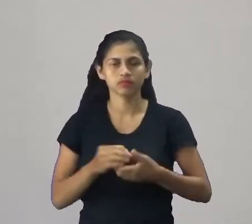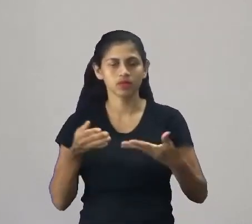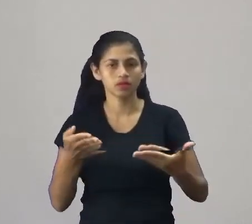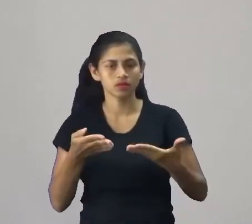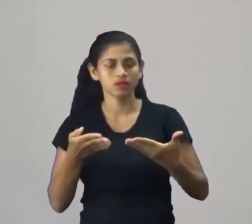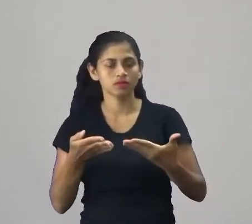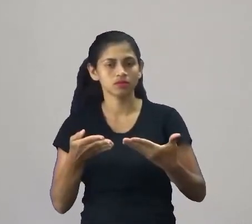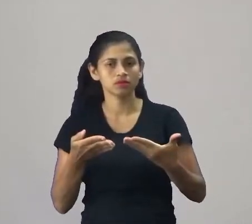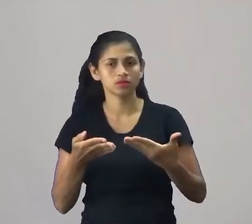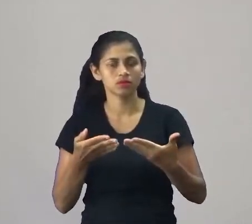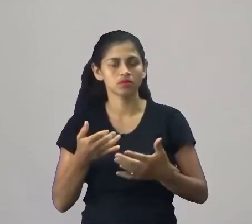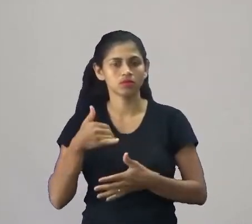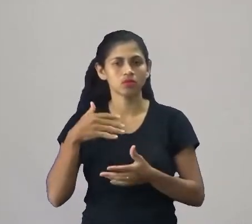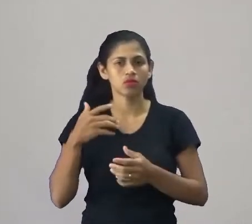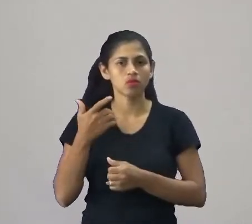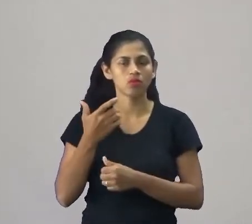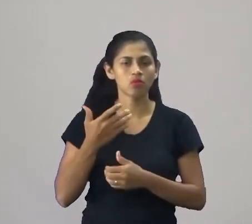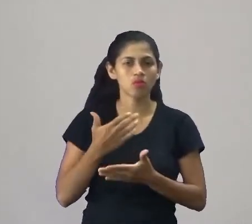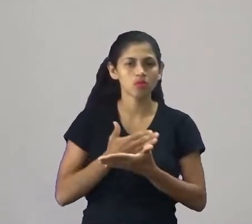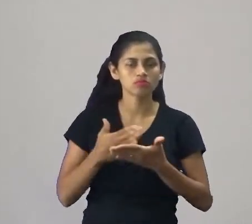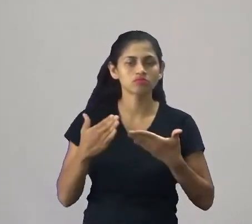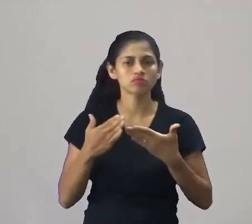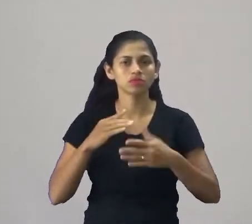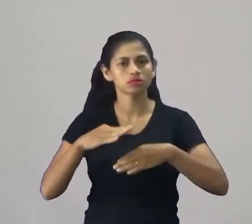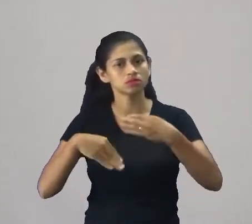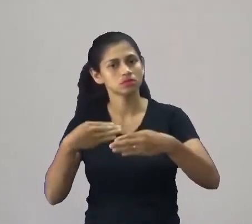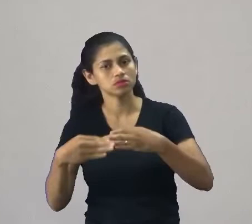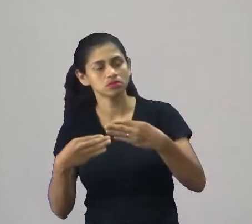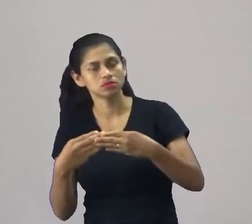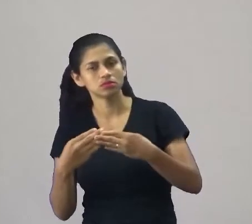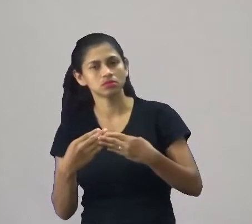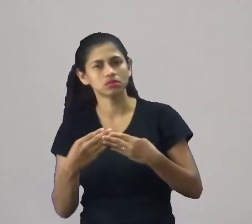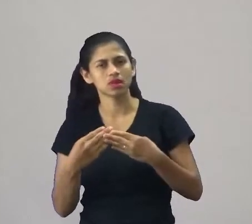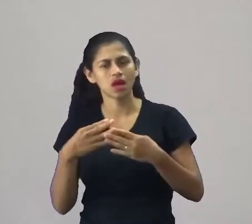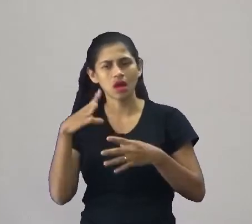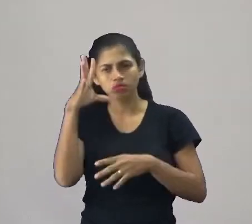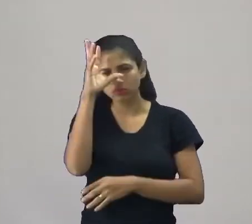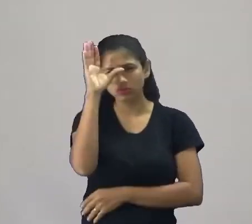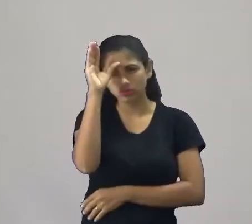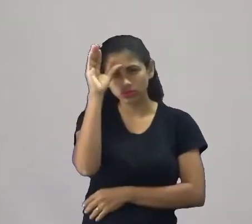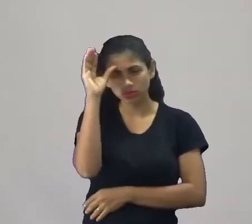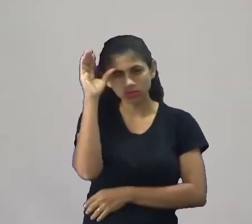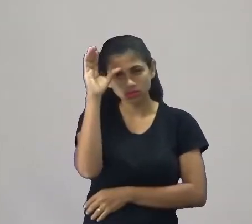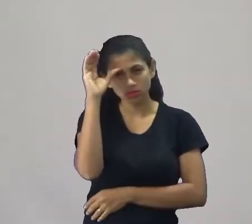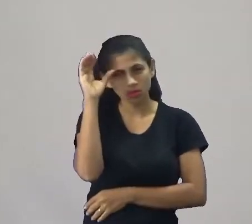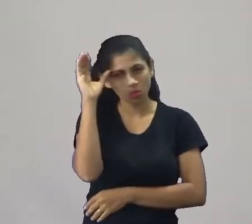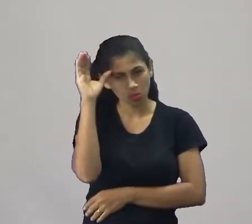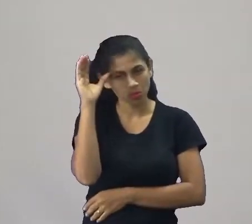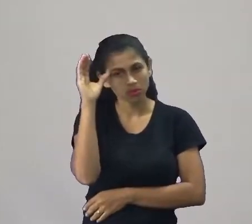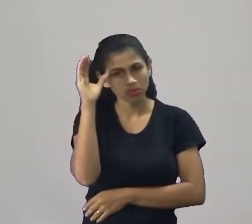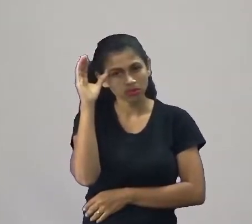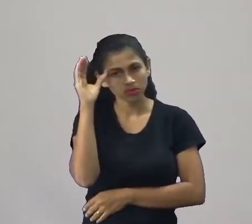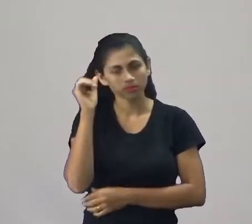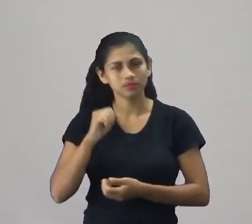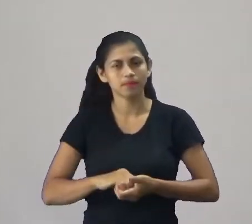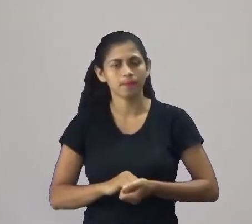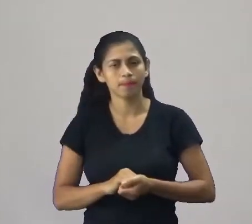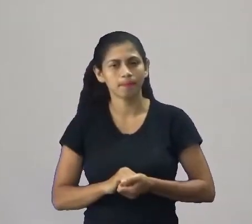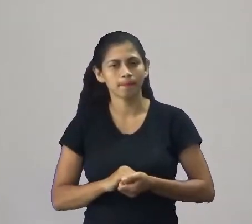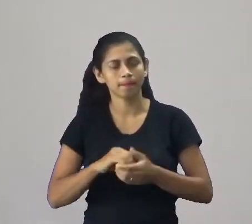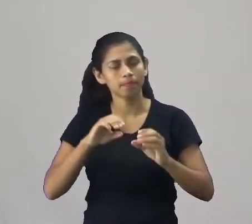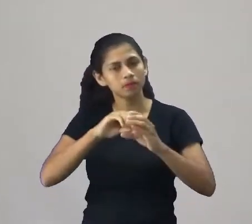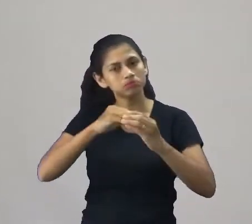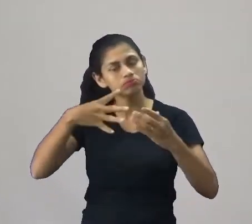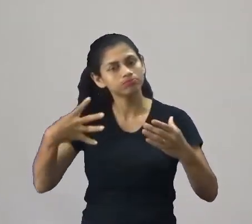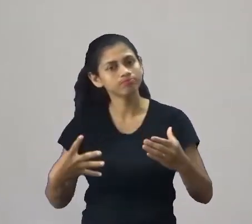tanto a desenvolver quanto a reproduzir conhecimentos que de alguma forma eles nos caracterizam